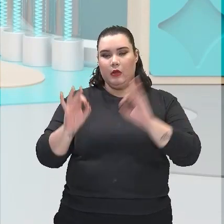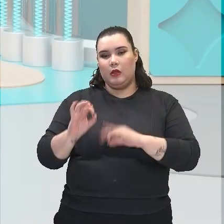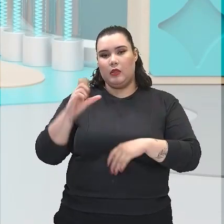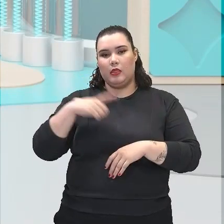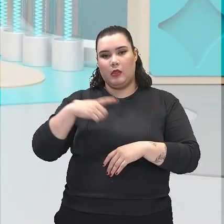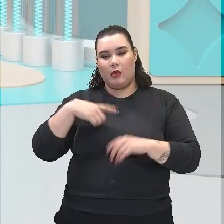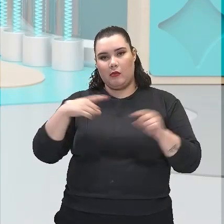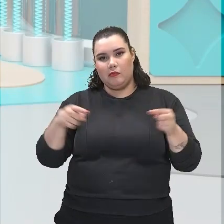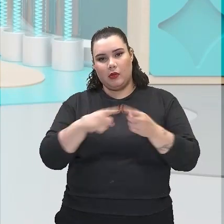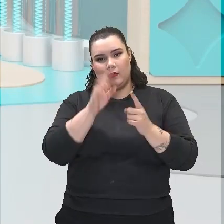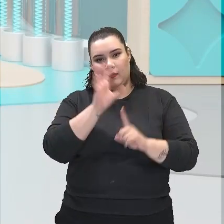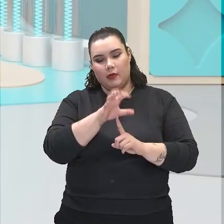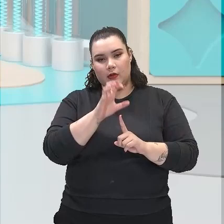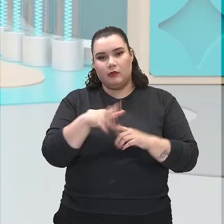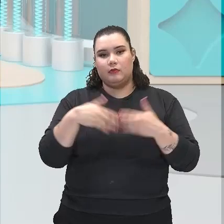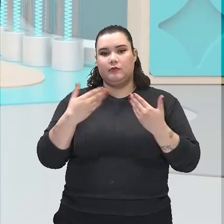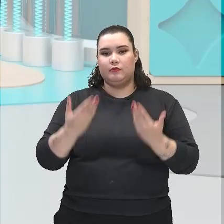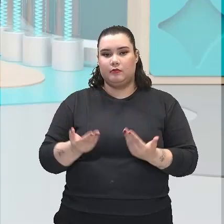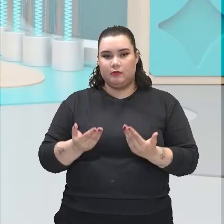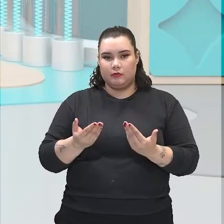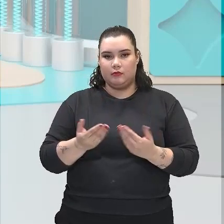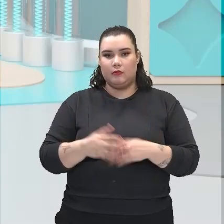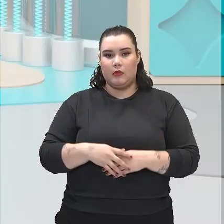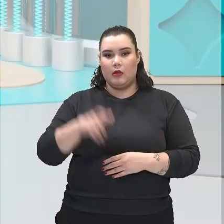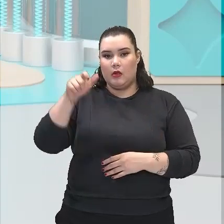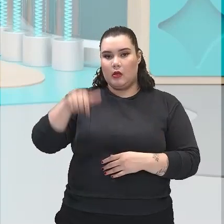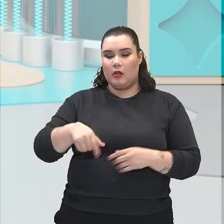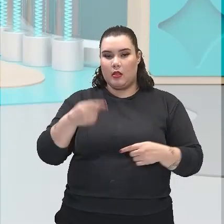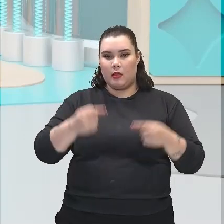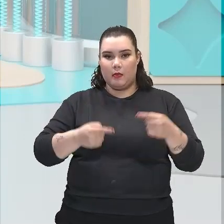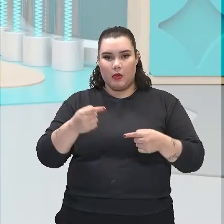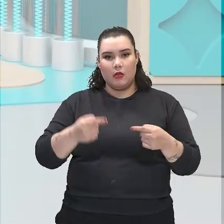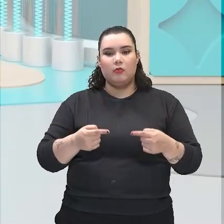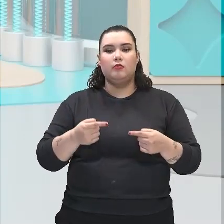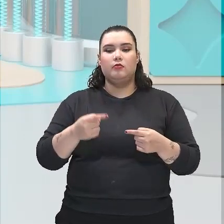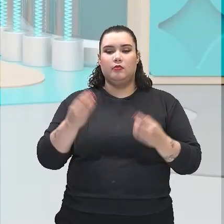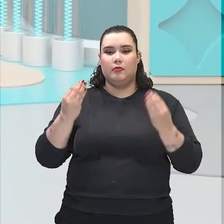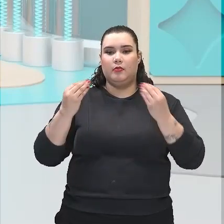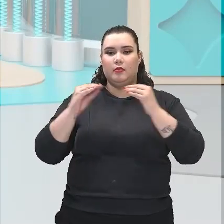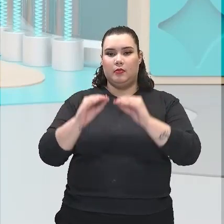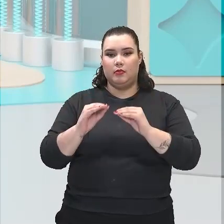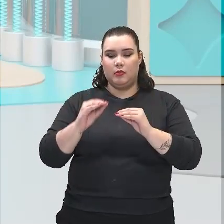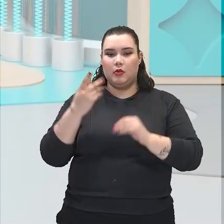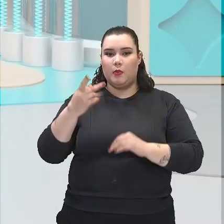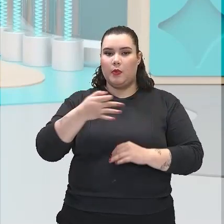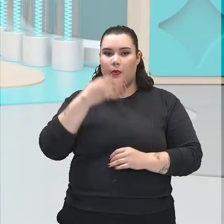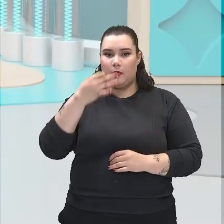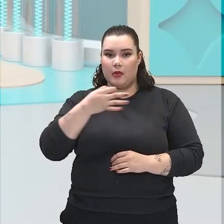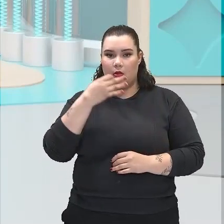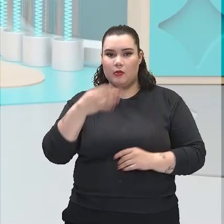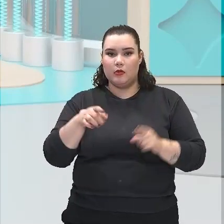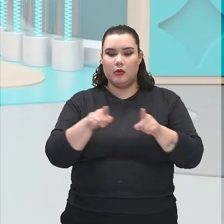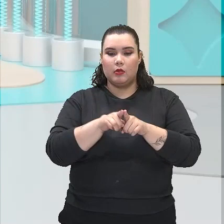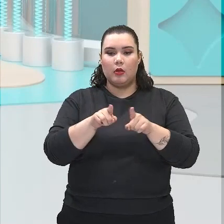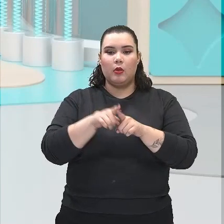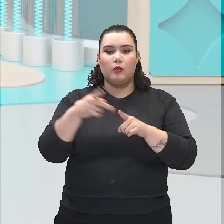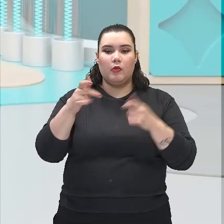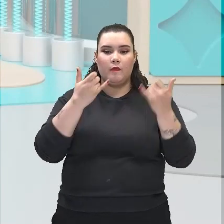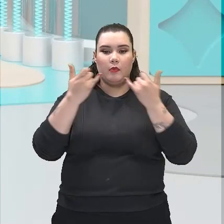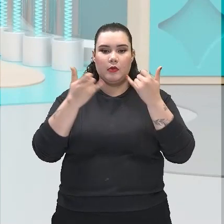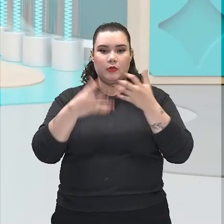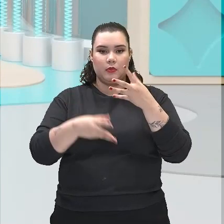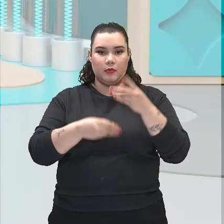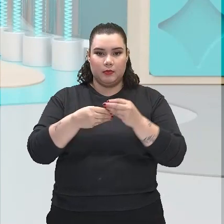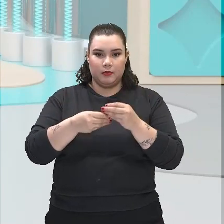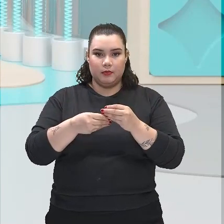não, e a gente percebeu que a nossa debatedora aqui, claro, colocou o seu ponto de vista e colocou os seus argumentos.